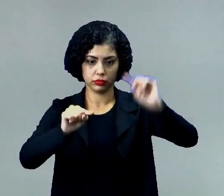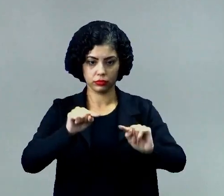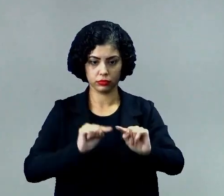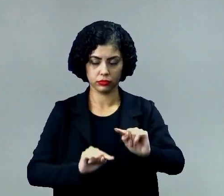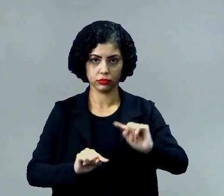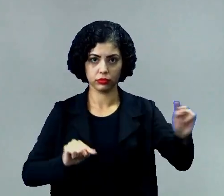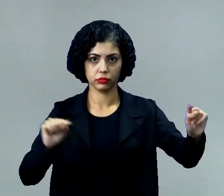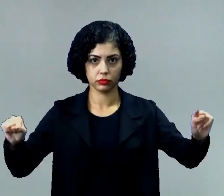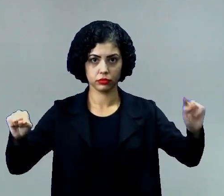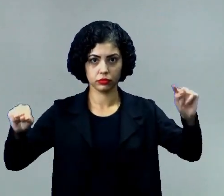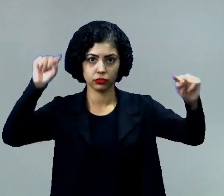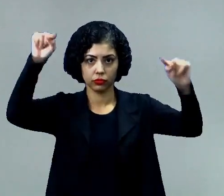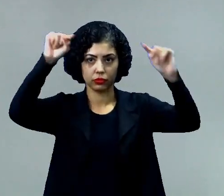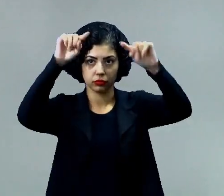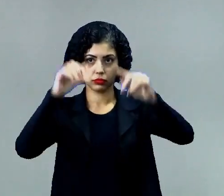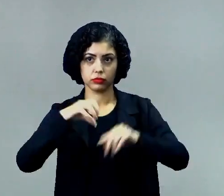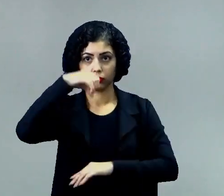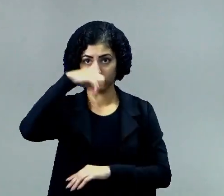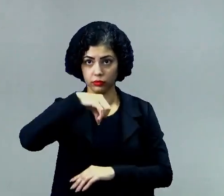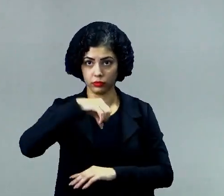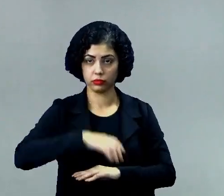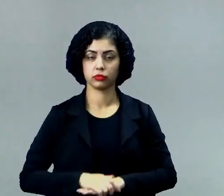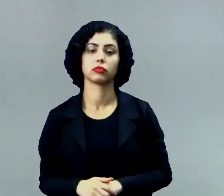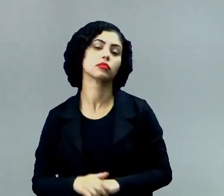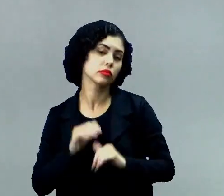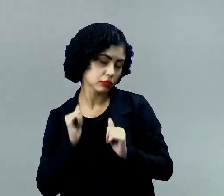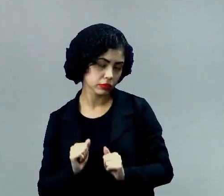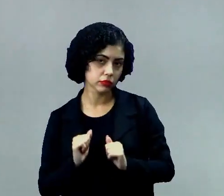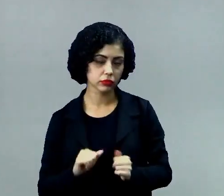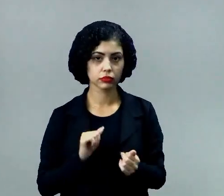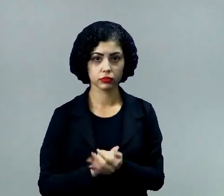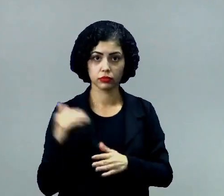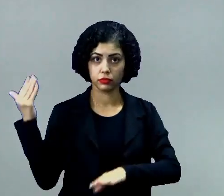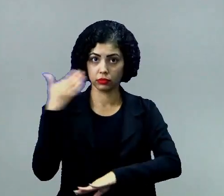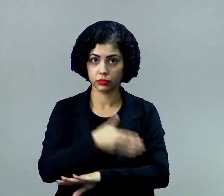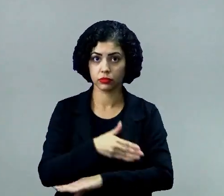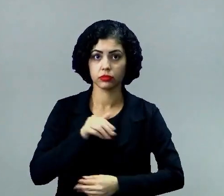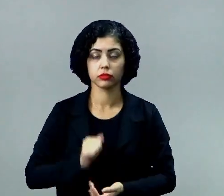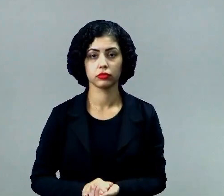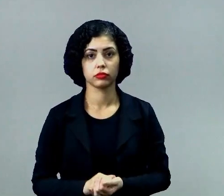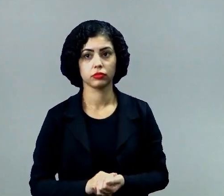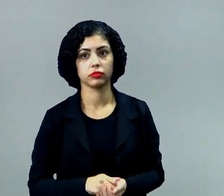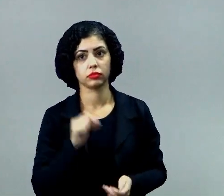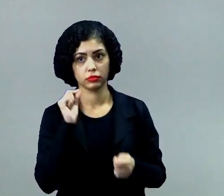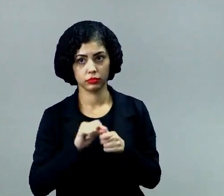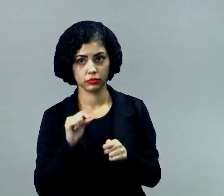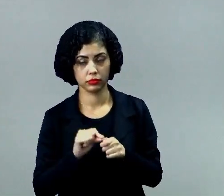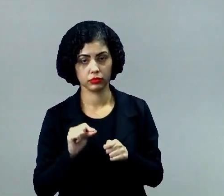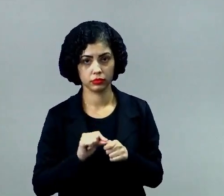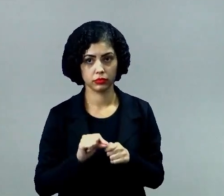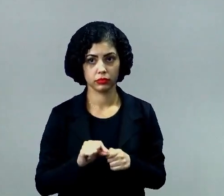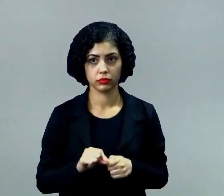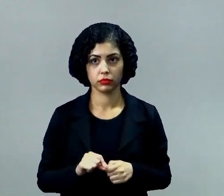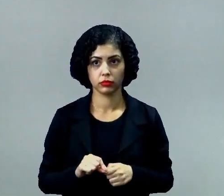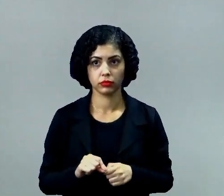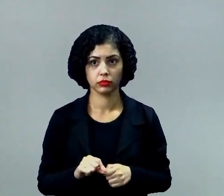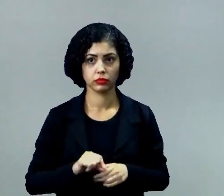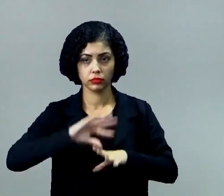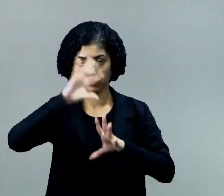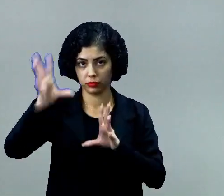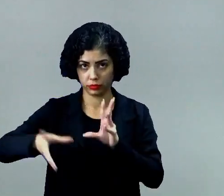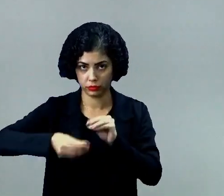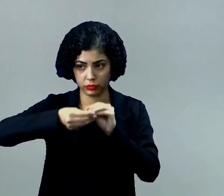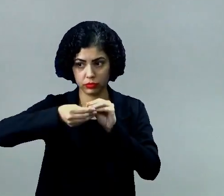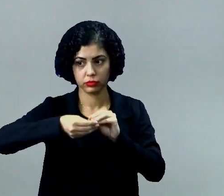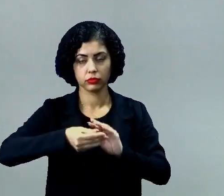diversos pontos, ou seja, existem 9 pontos em que a gente pode entrar a fim de realizar um ciclo